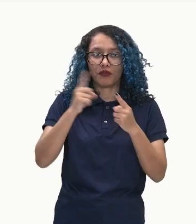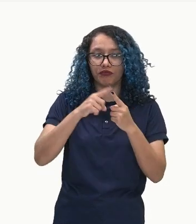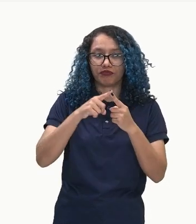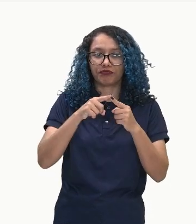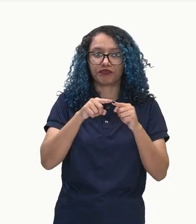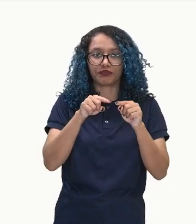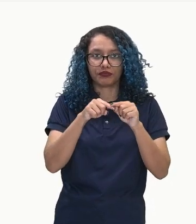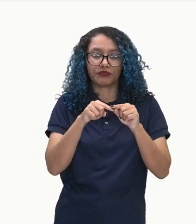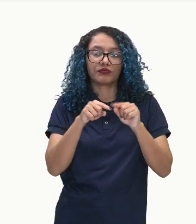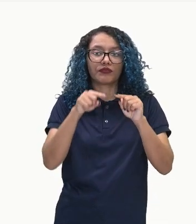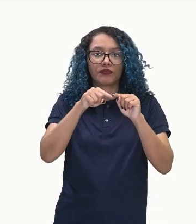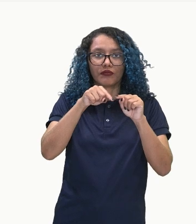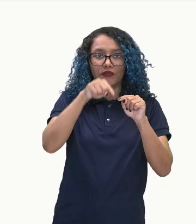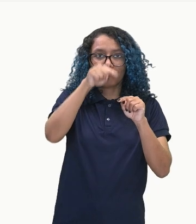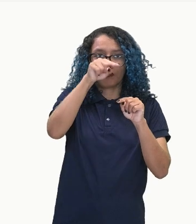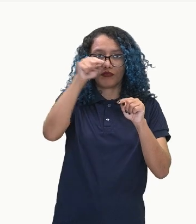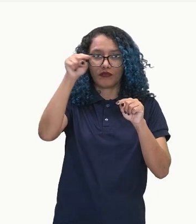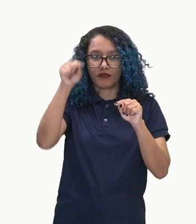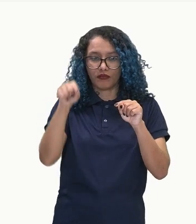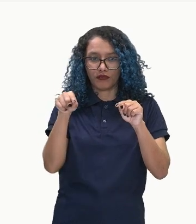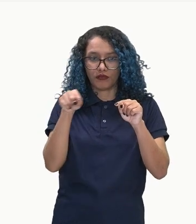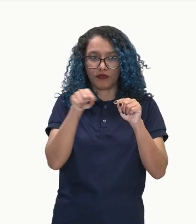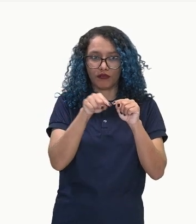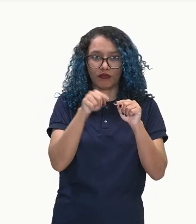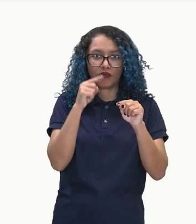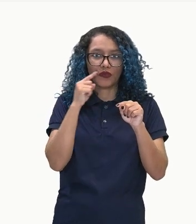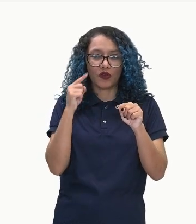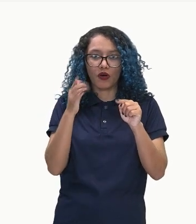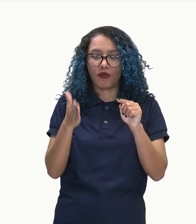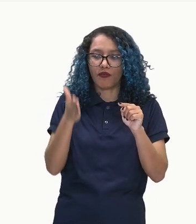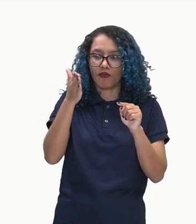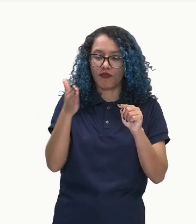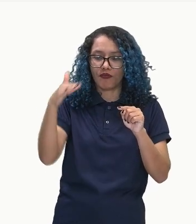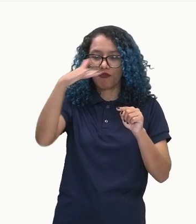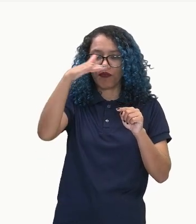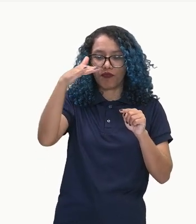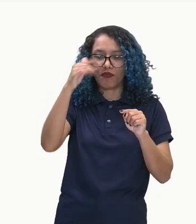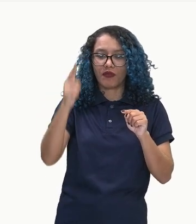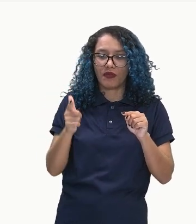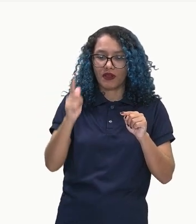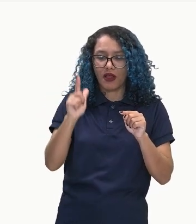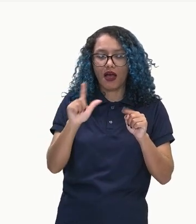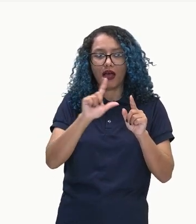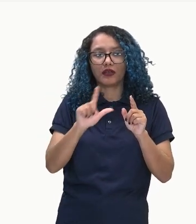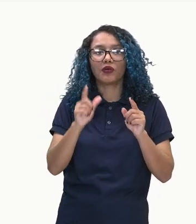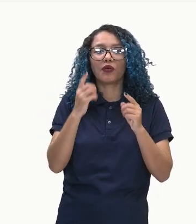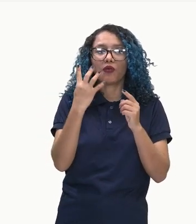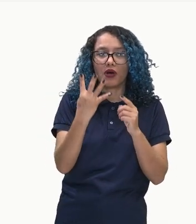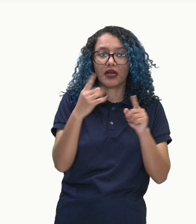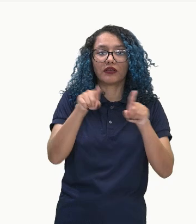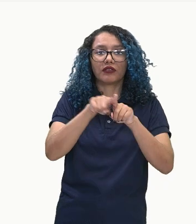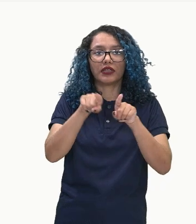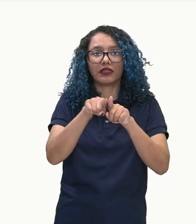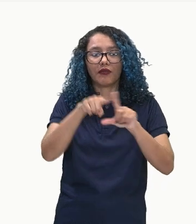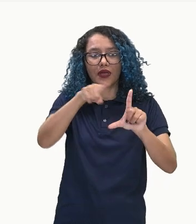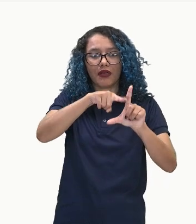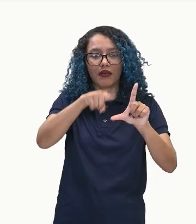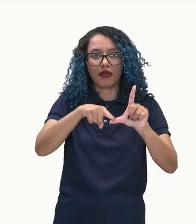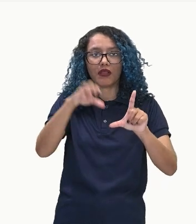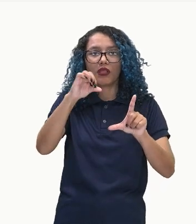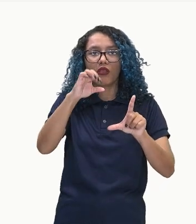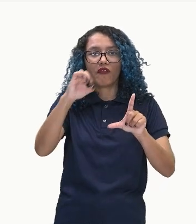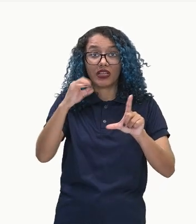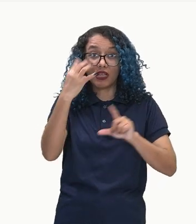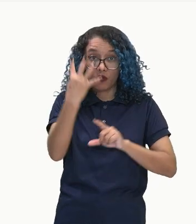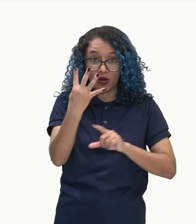nós podemos dizer o seguinte, ó, tem 4 lados iguais e 4 ângulos de 90 graus. Ó. Matematicamente,